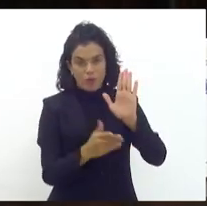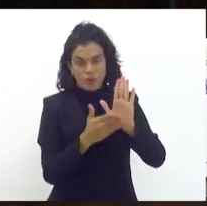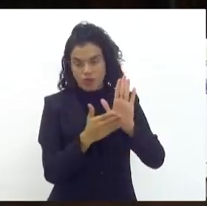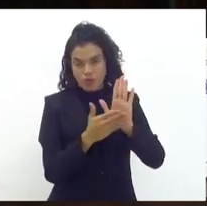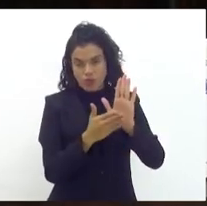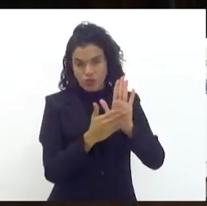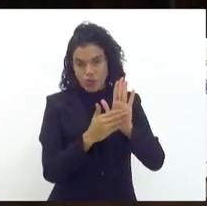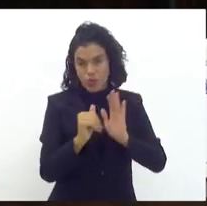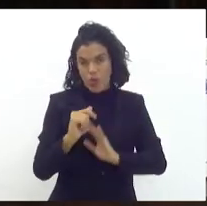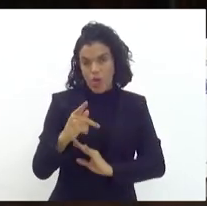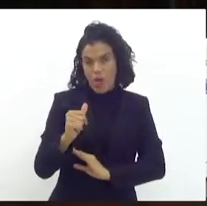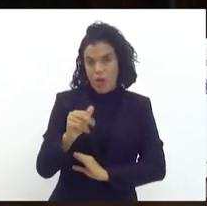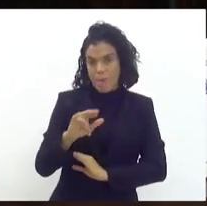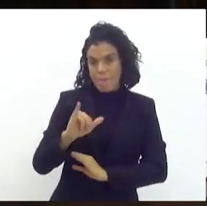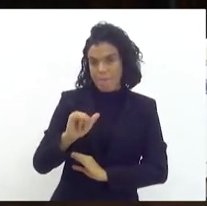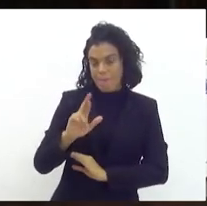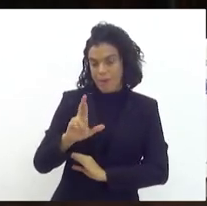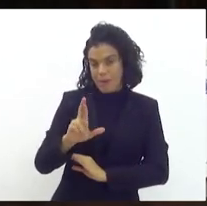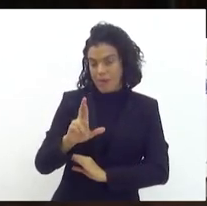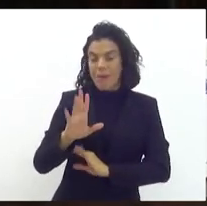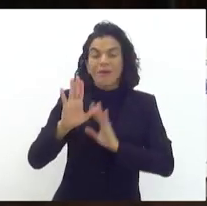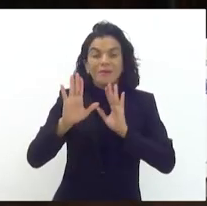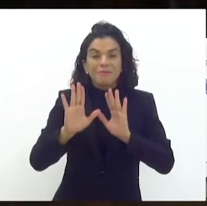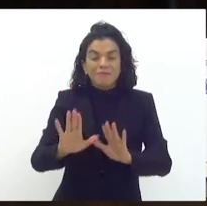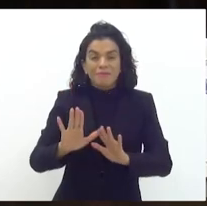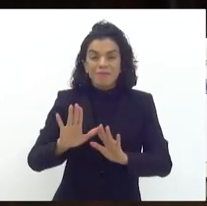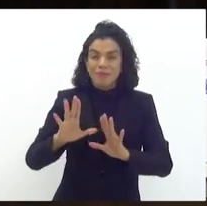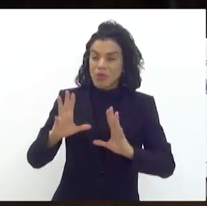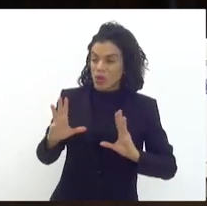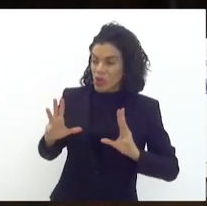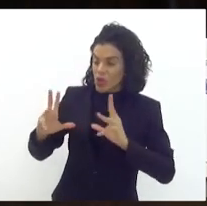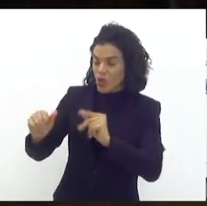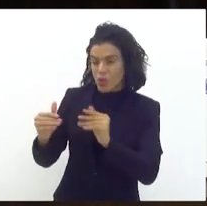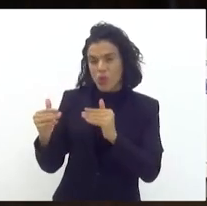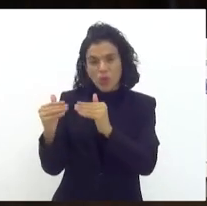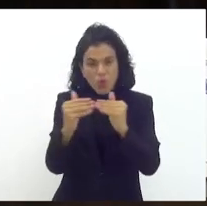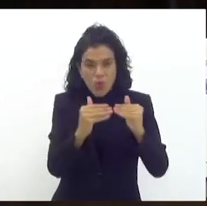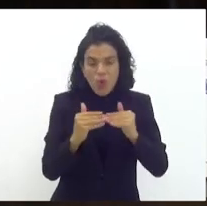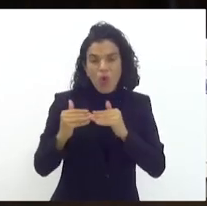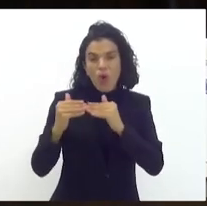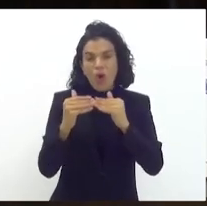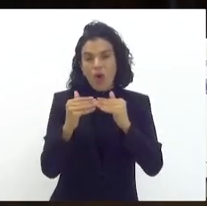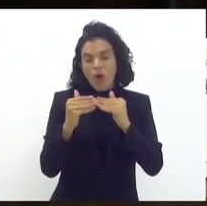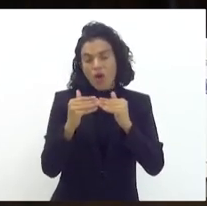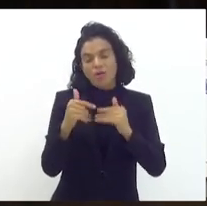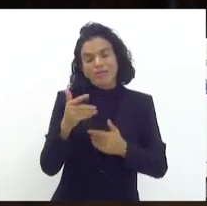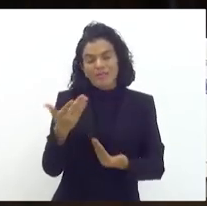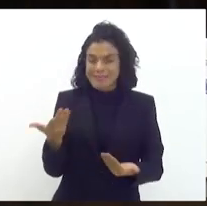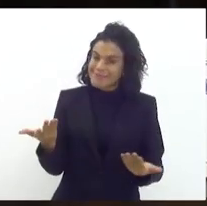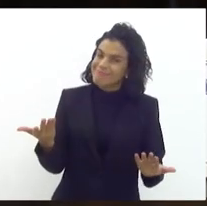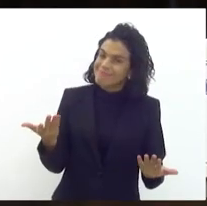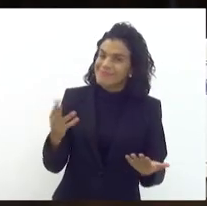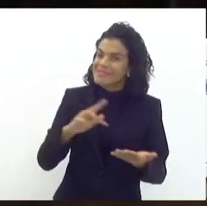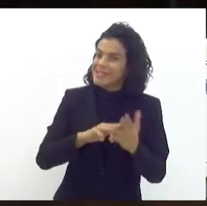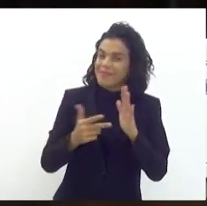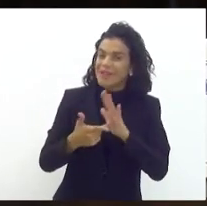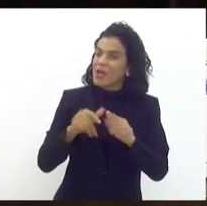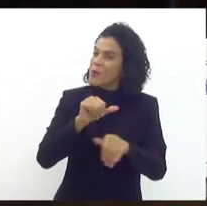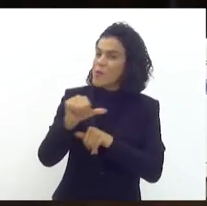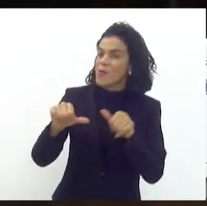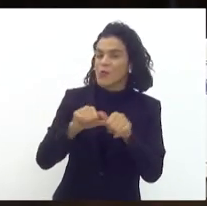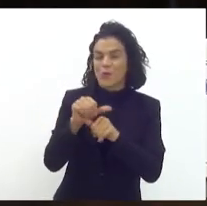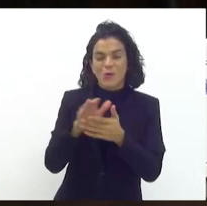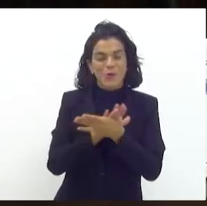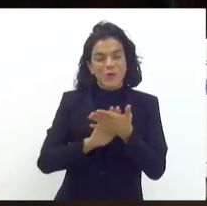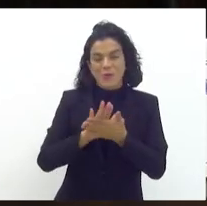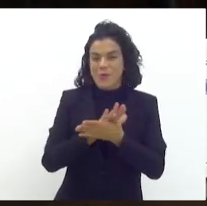AP mas quando todo mundo concorda alguma coisa não mudou aquela coisa que a gente